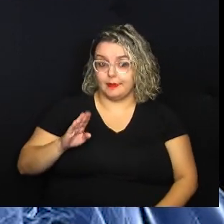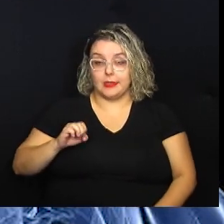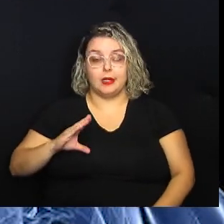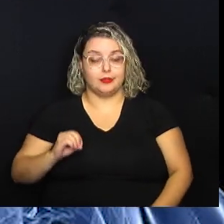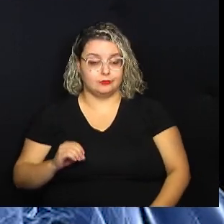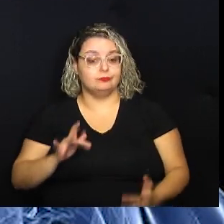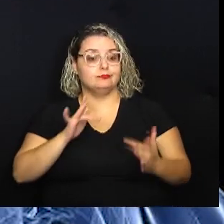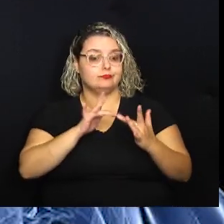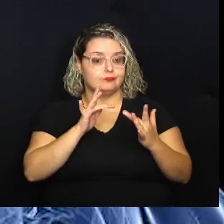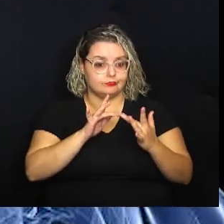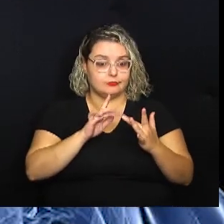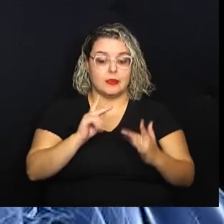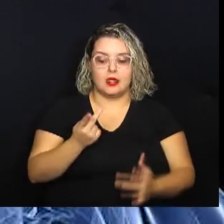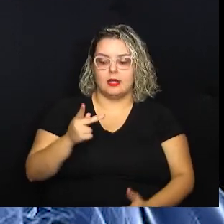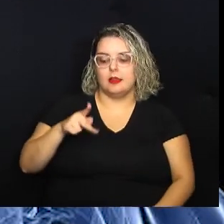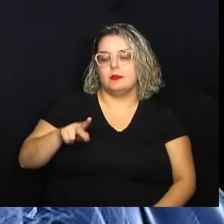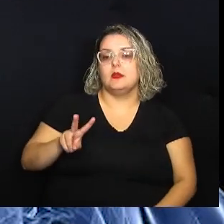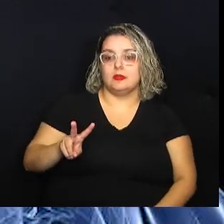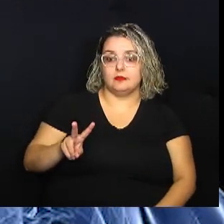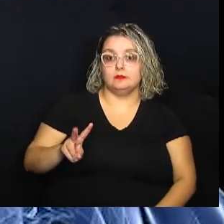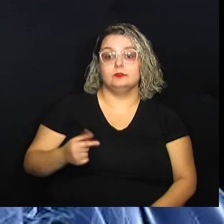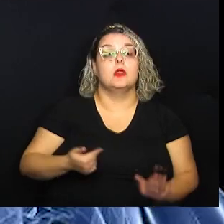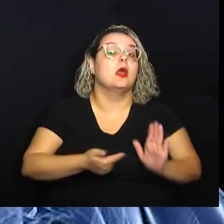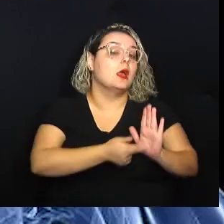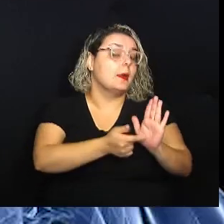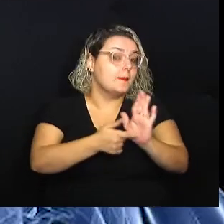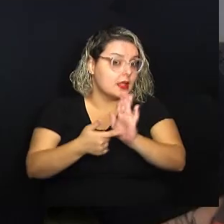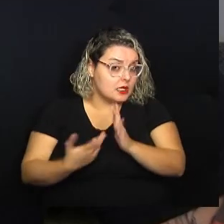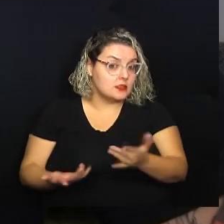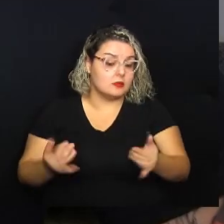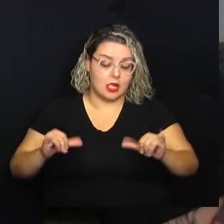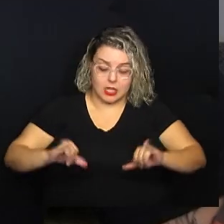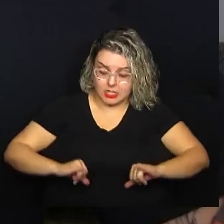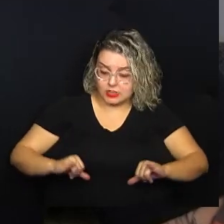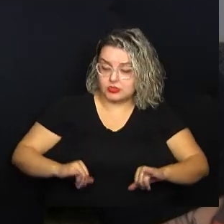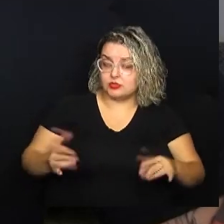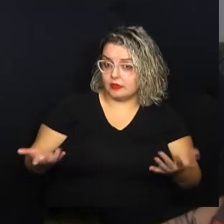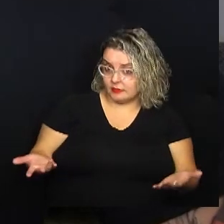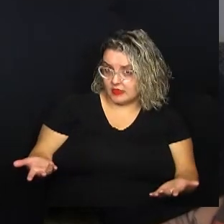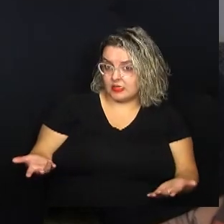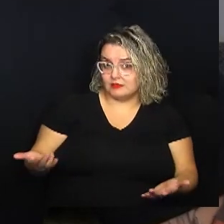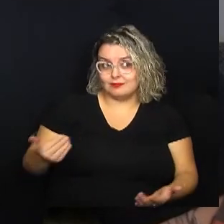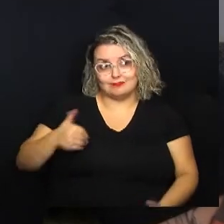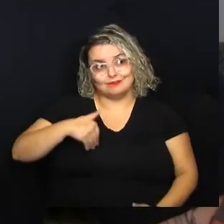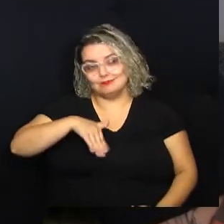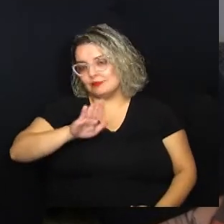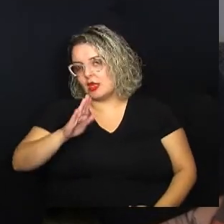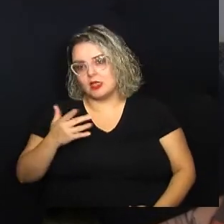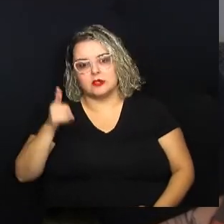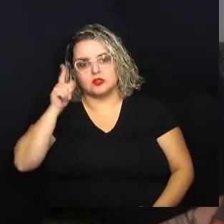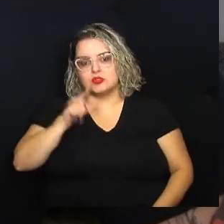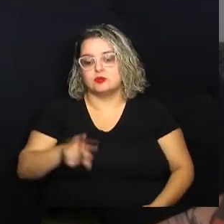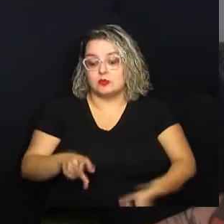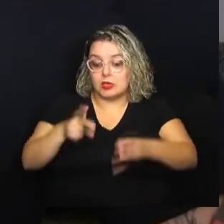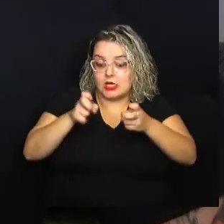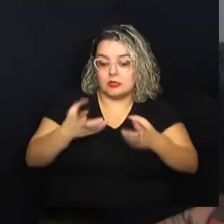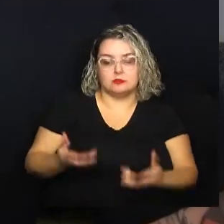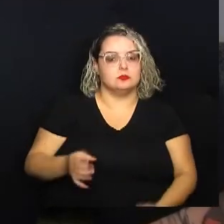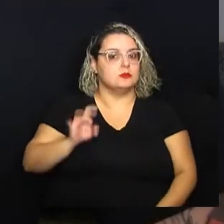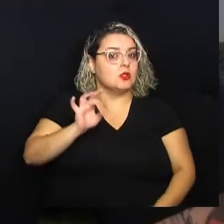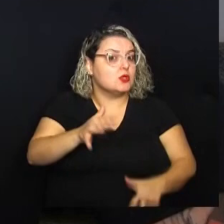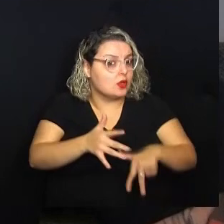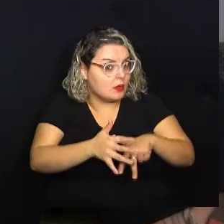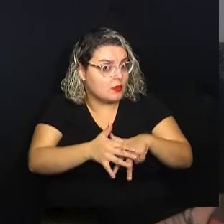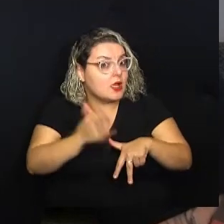de fumar tabaco e contato com o vírus HPV. Apresentar esse sofrimento assim máximo do que a